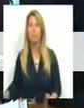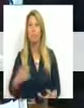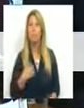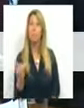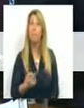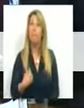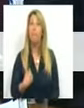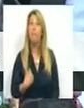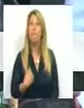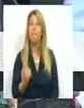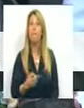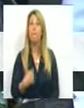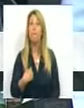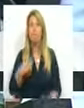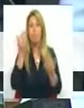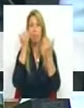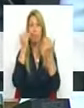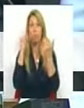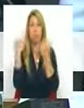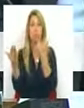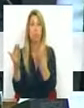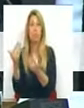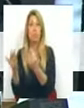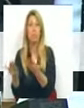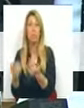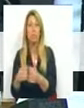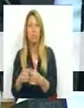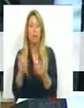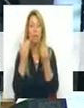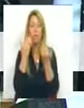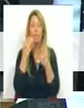se nós vemos os reportes que são feitos e